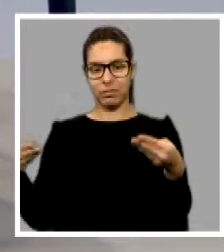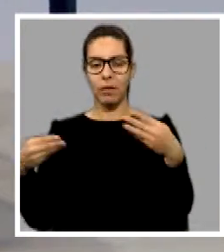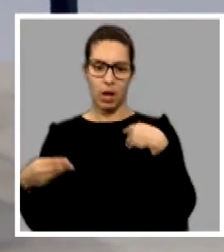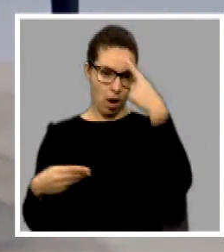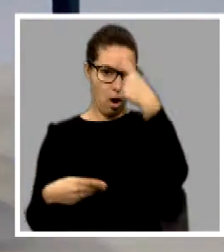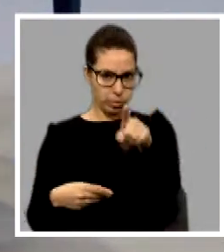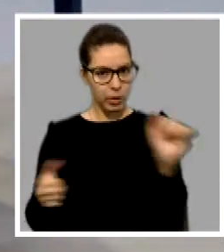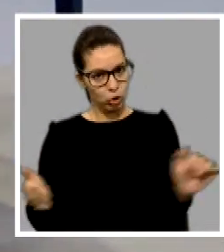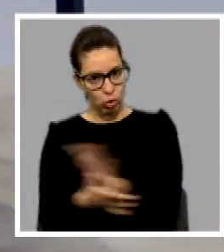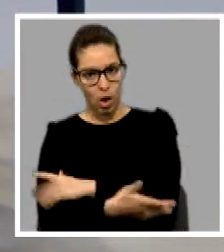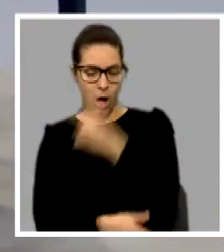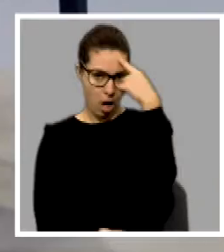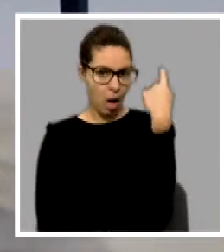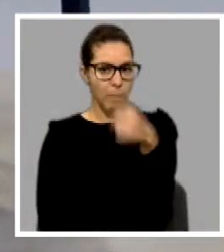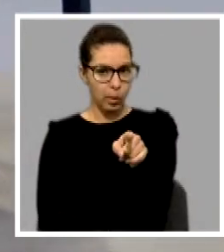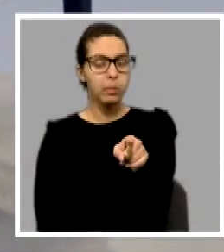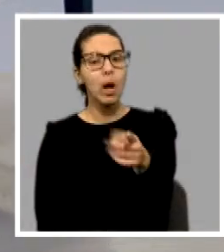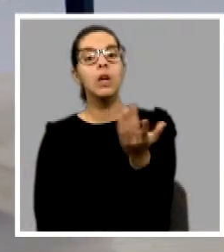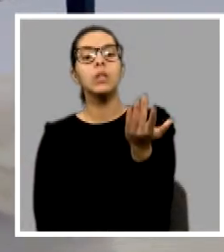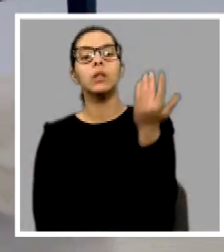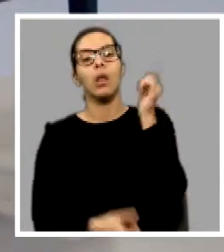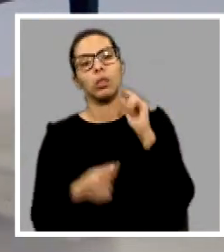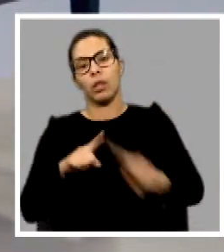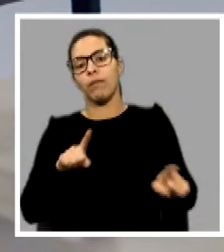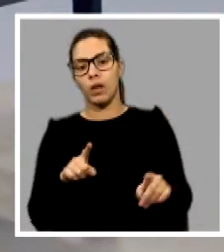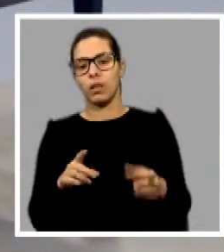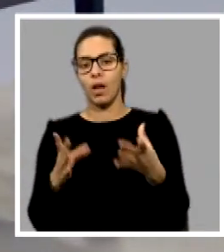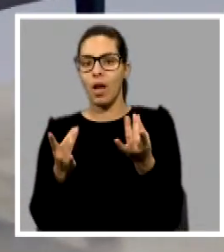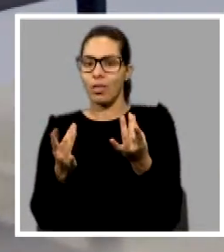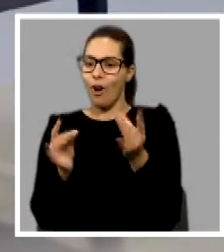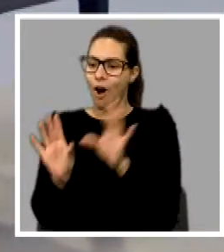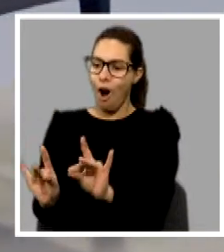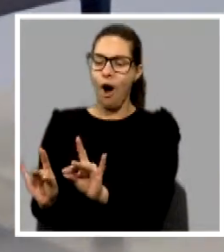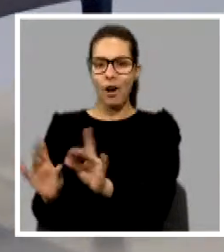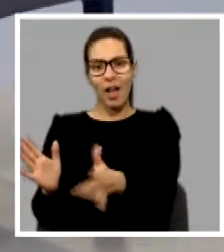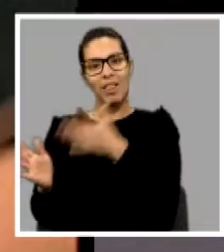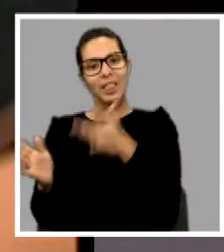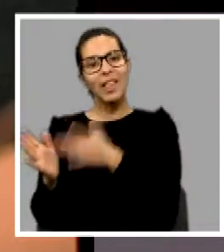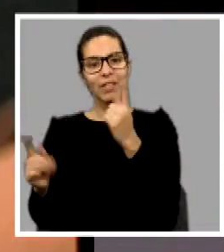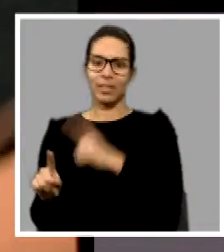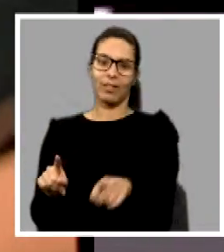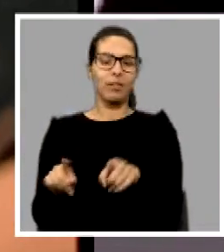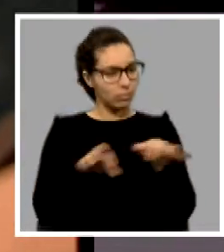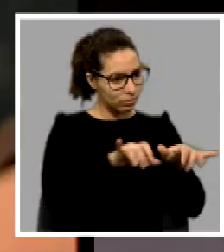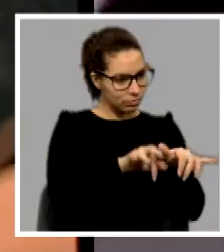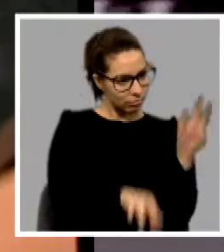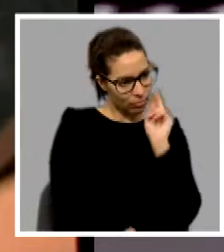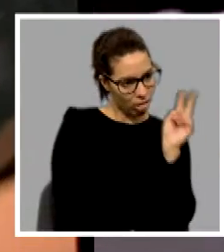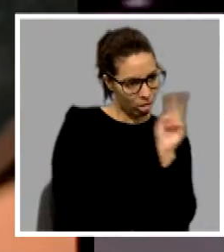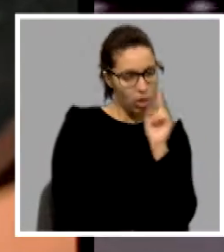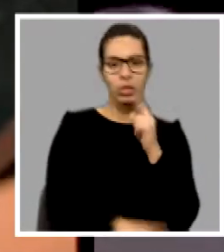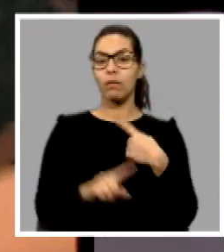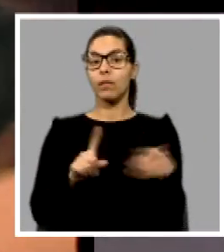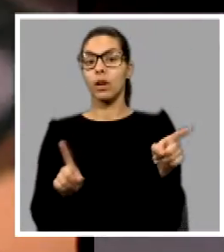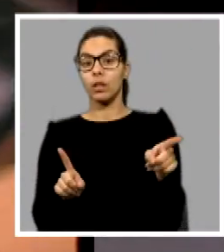e vocês de jornalismo sabem isso, não é? Muito. Se há diferença ou não, evidentemente, tátil há diferença, não é? Quando tocamos num livro é diferente de Sim, ler. O toque é